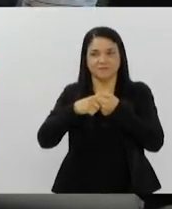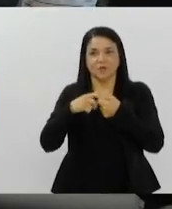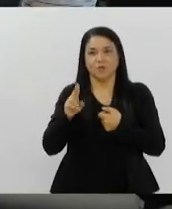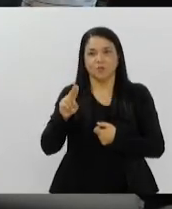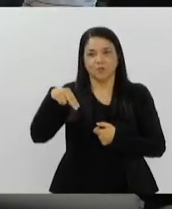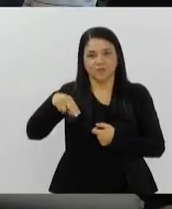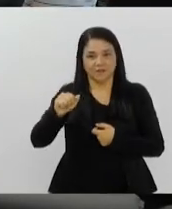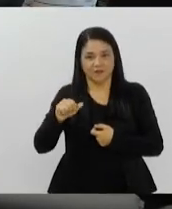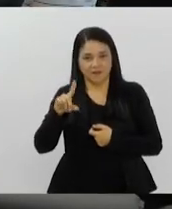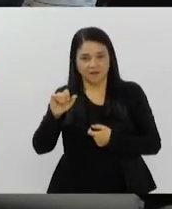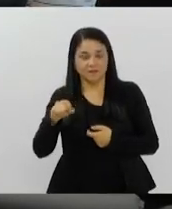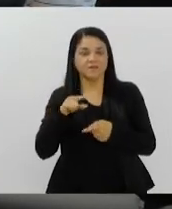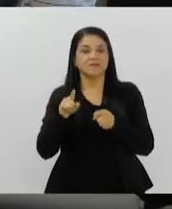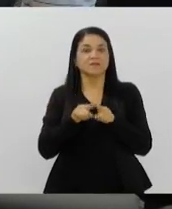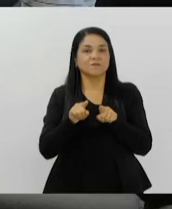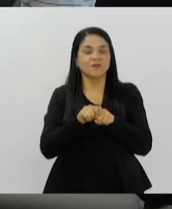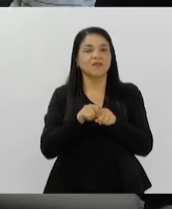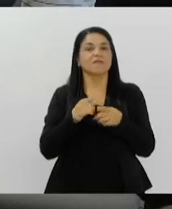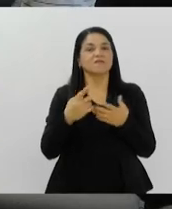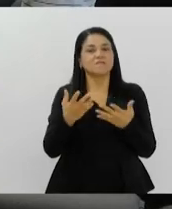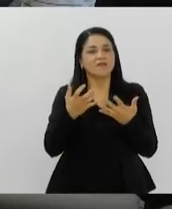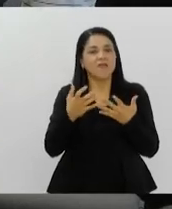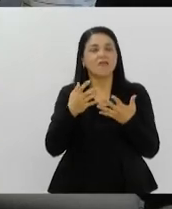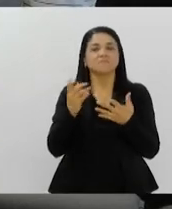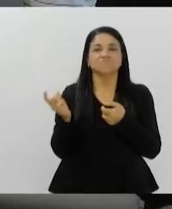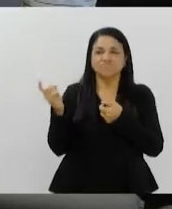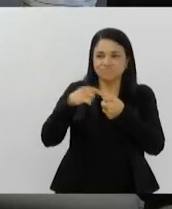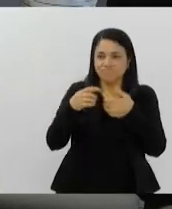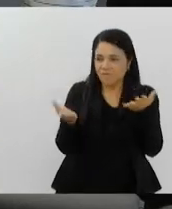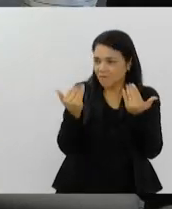Os deputados filiados da Unali quiserem vir, pode vir.